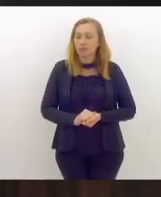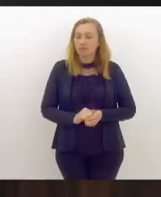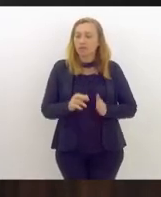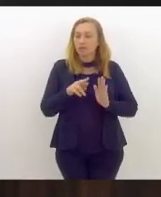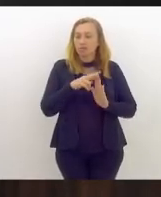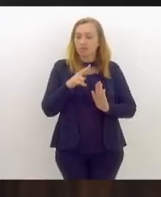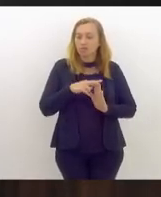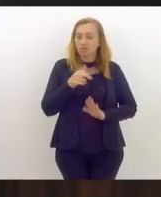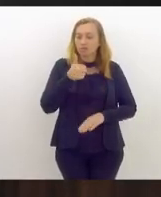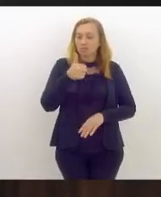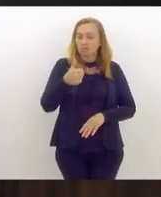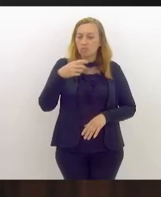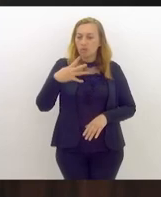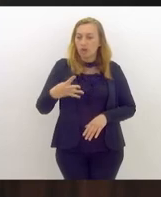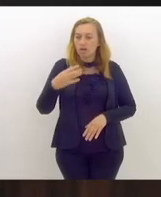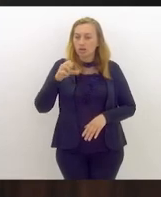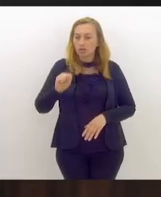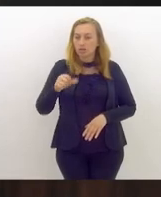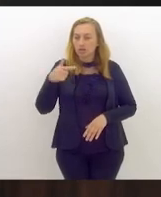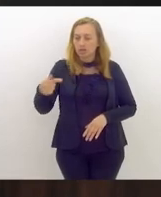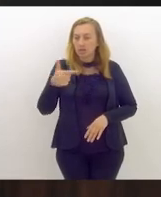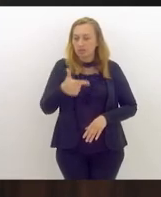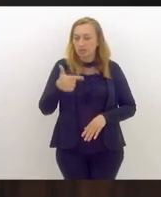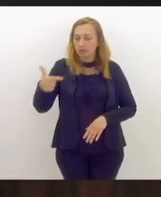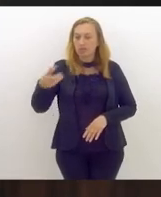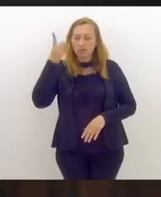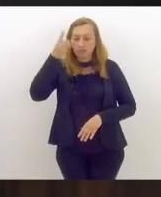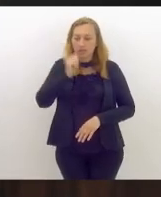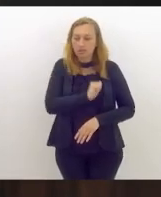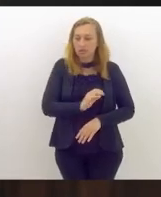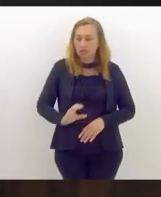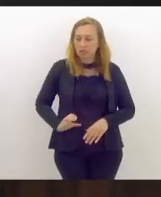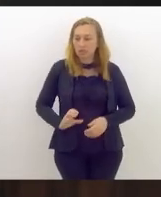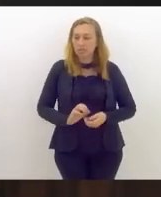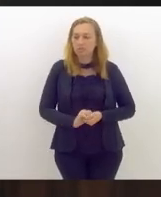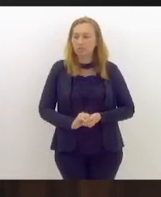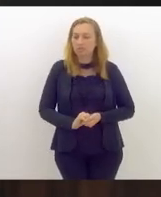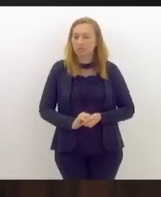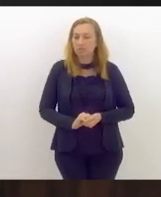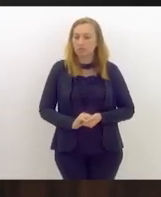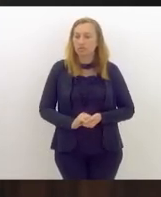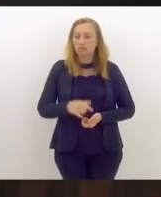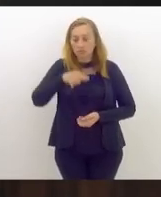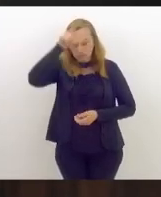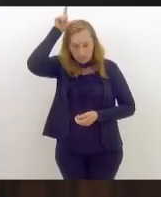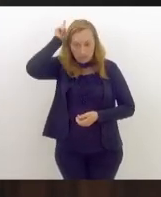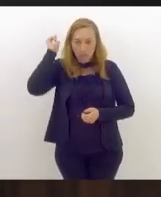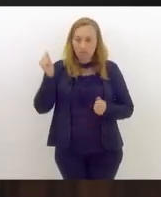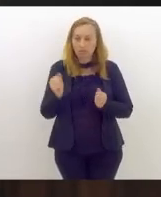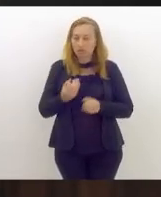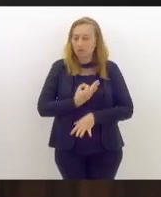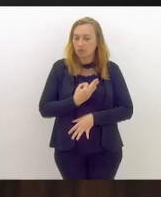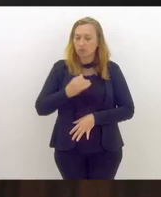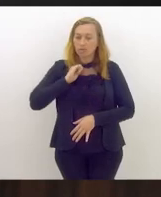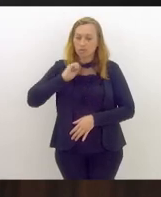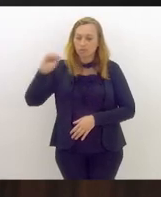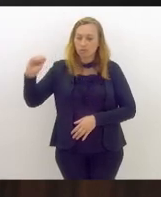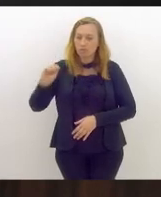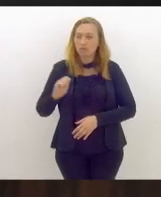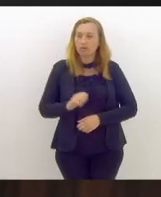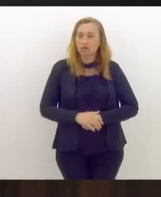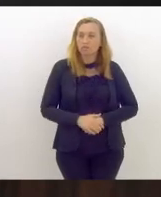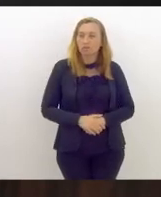de resolução 1487-22, de autoria do deputado André Siciliano e Luiz Paulo. Concede medalha Tiradentes, respectivo diploma